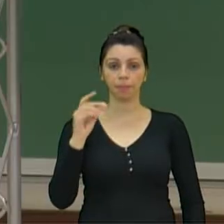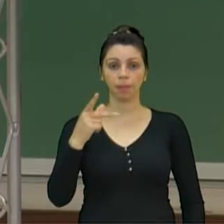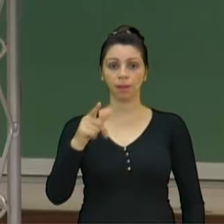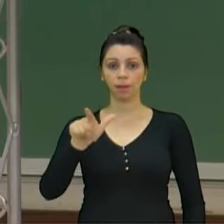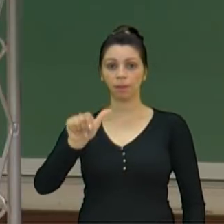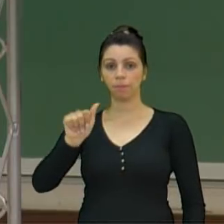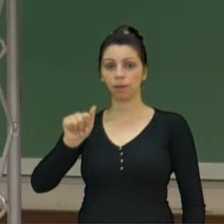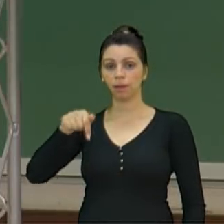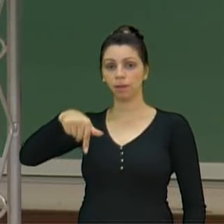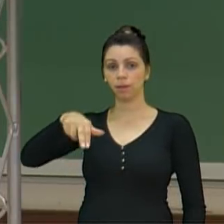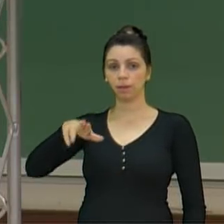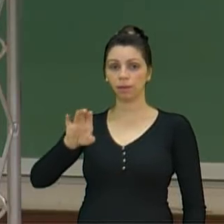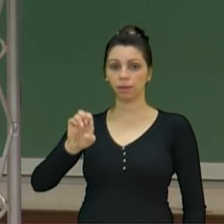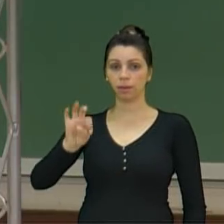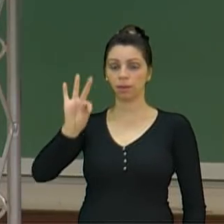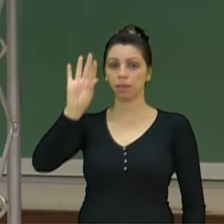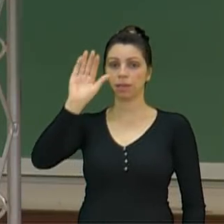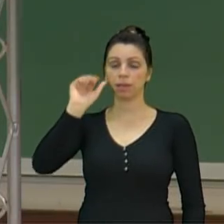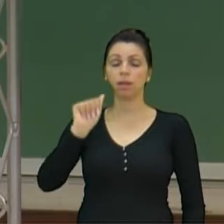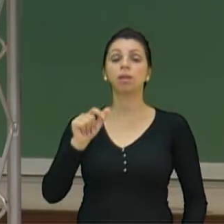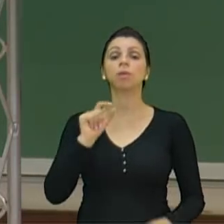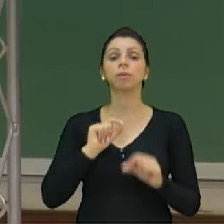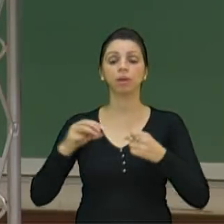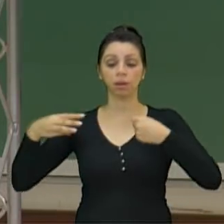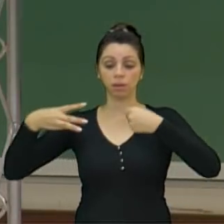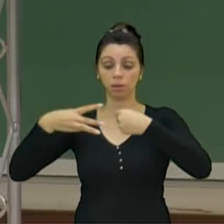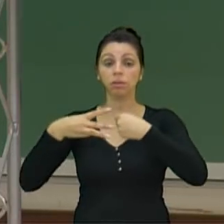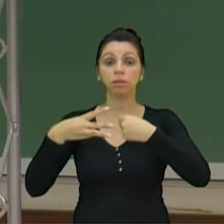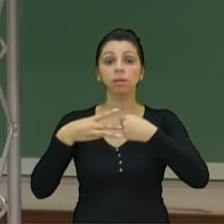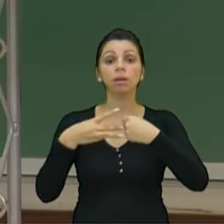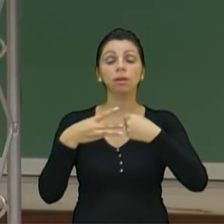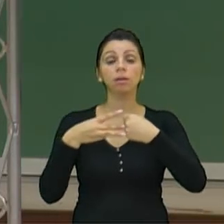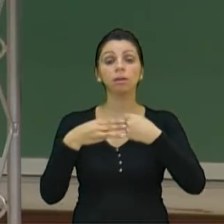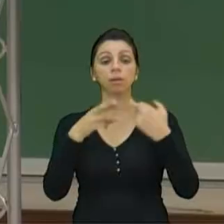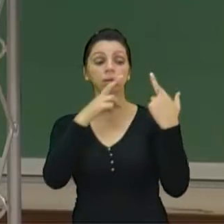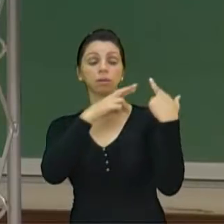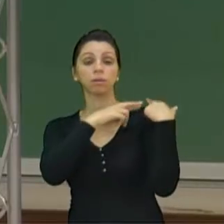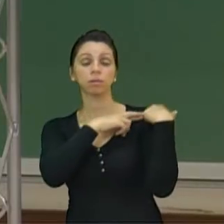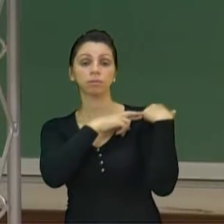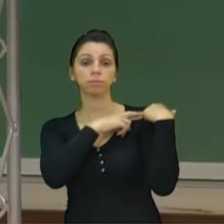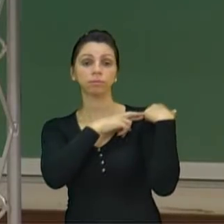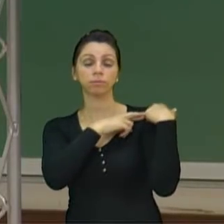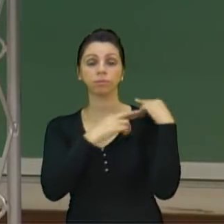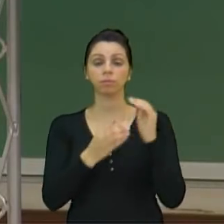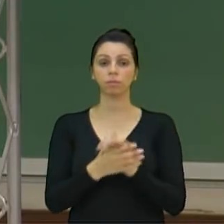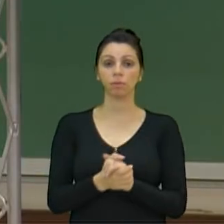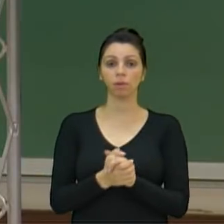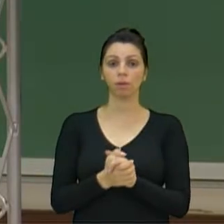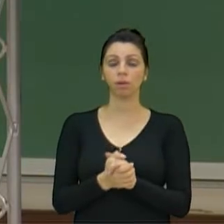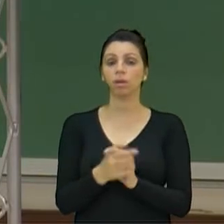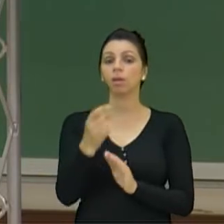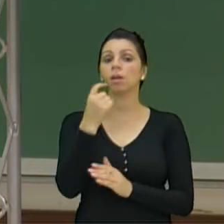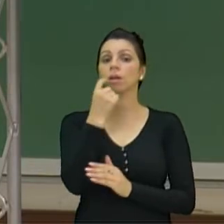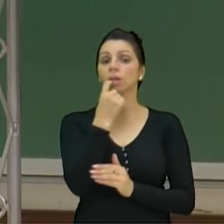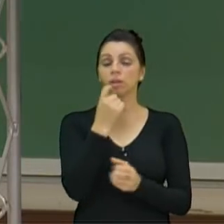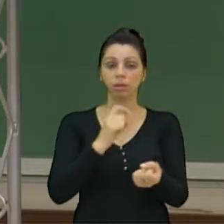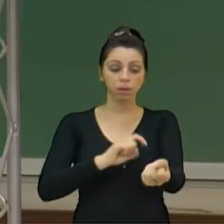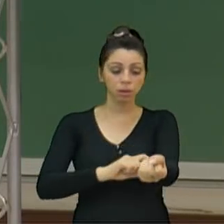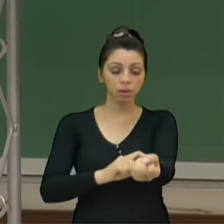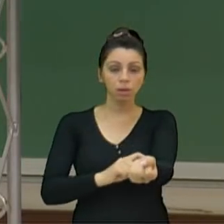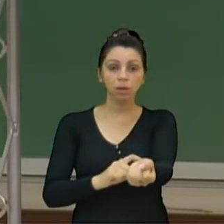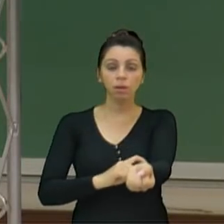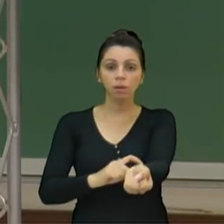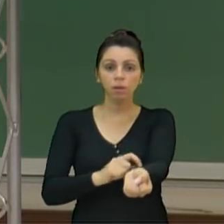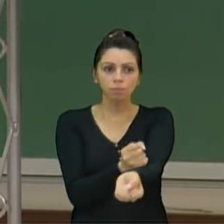plaquetas são fragmentos de células responsáveis pela coagulação sanguínea, ou seja, por